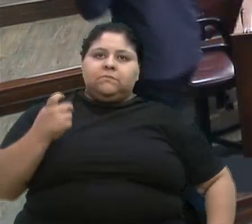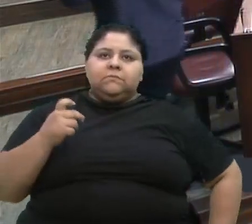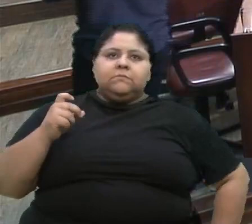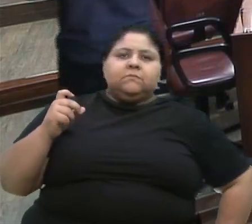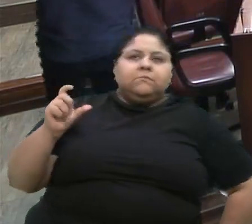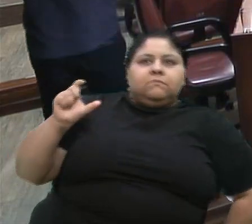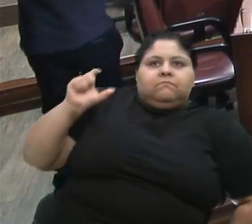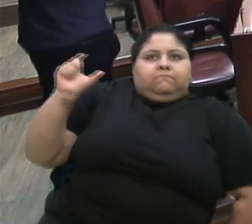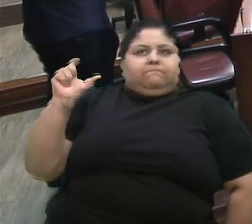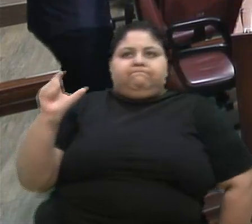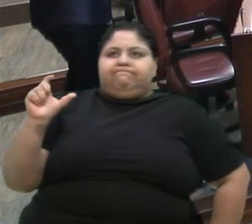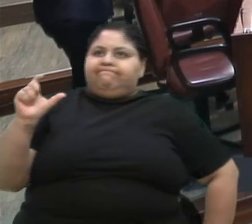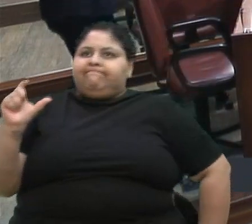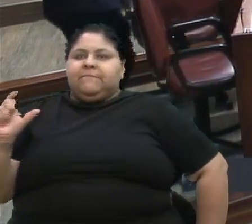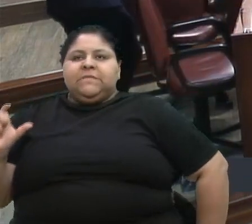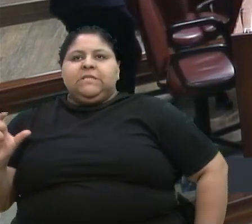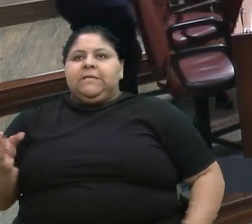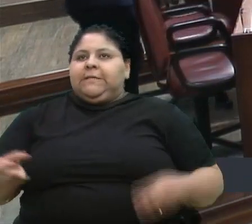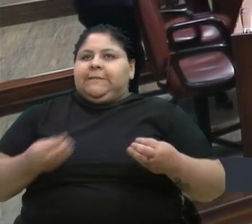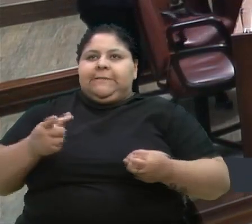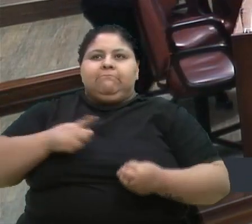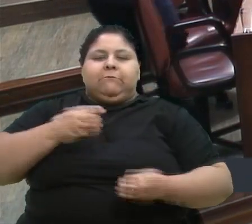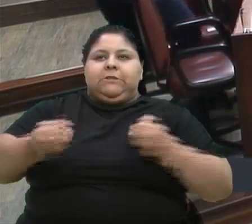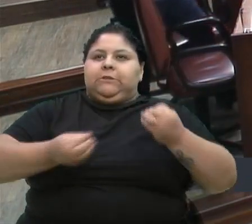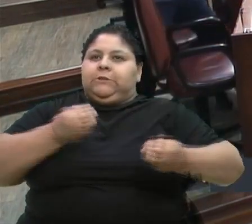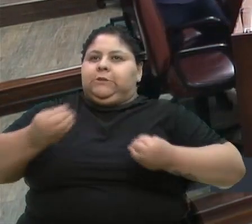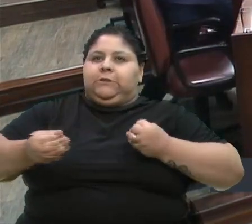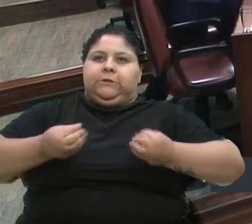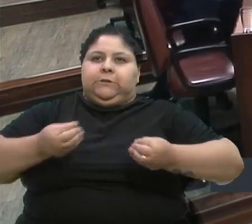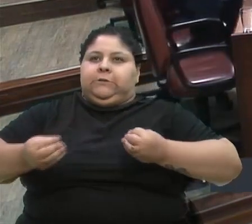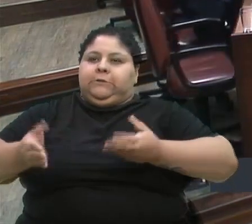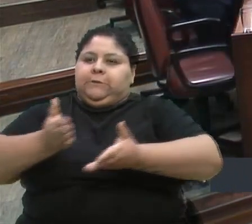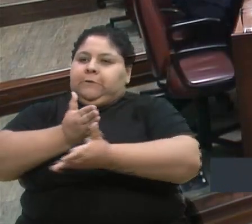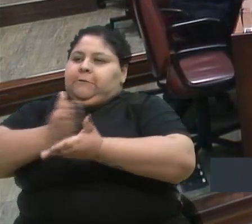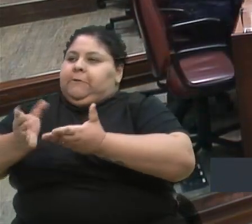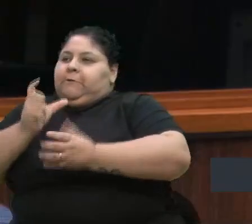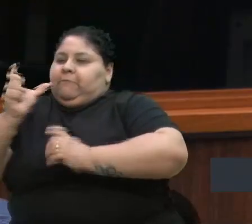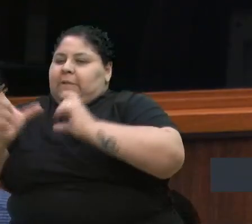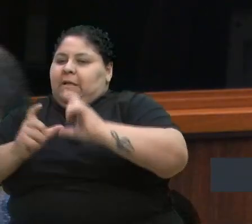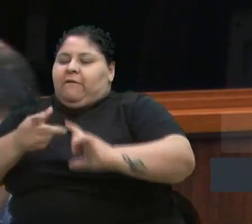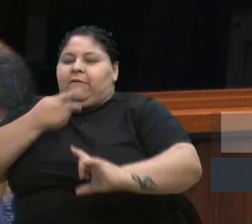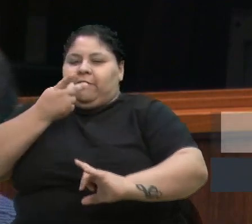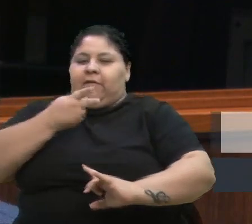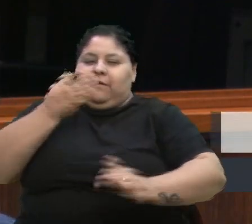não dá para deixar passar algumas coisas que eu ouvi aqui, que foram ditas aqui.